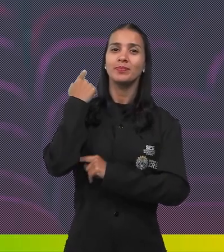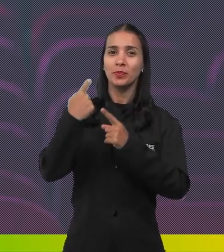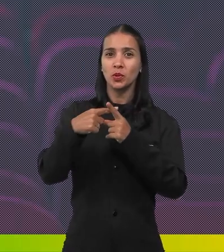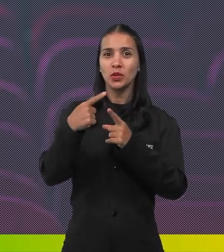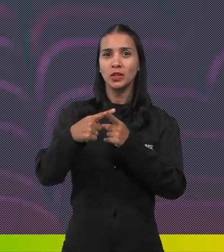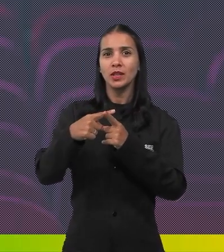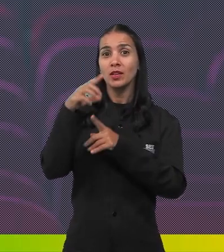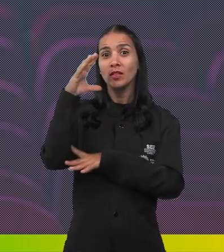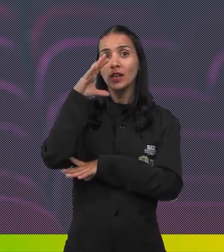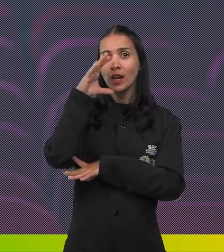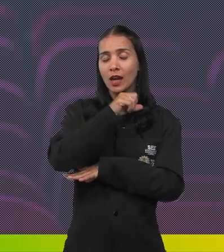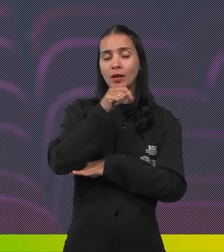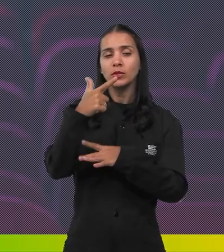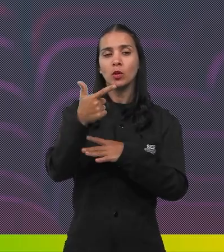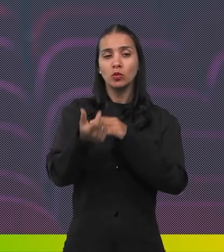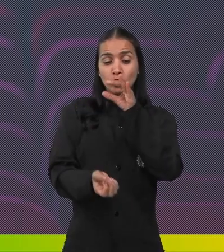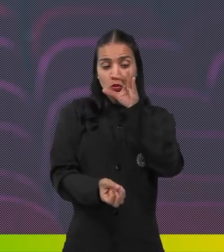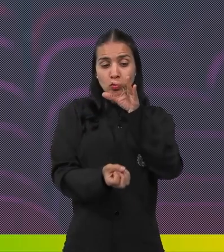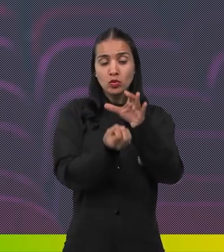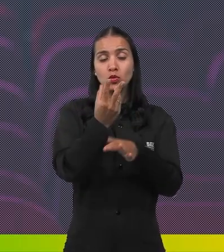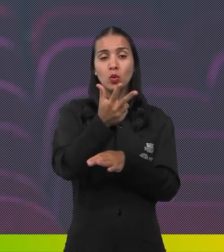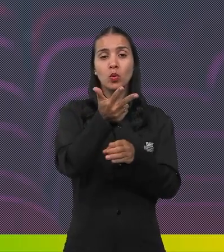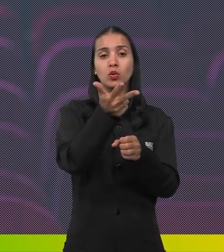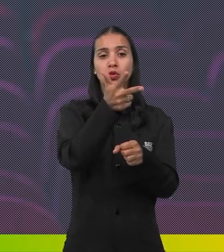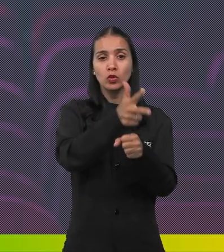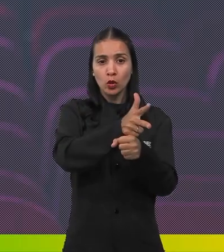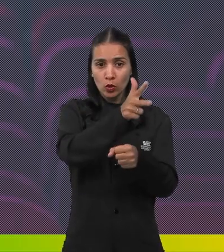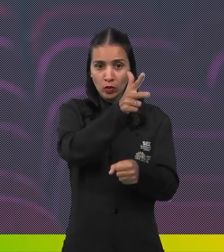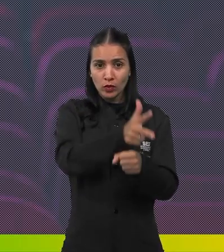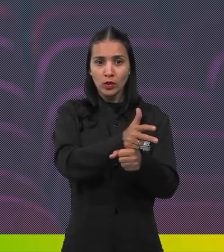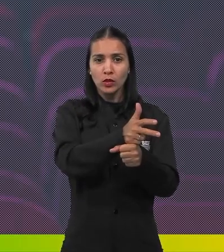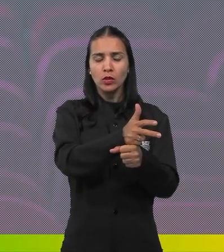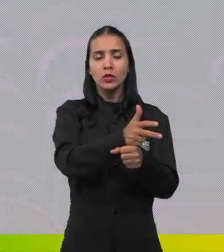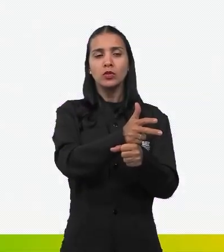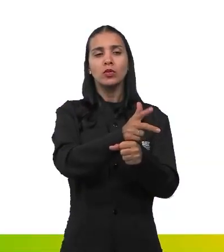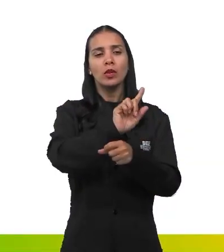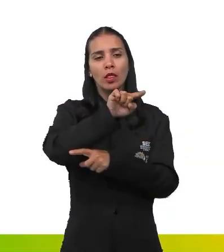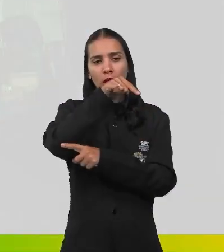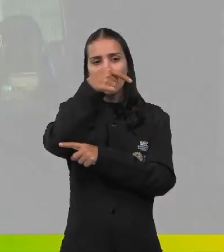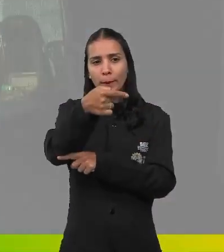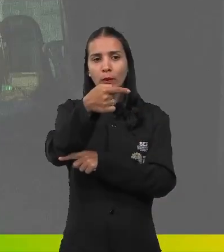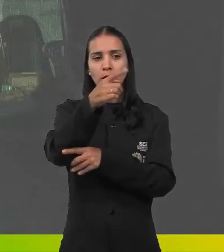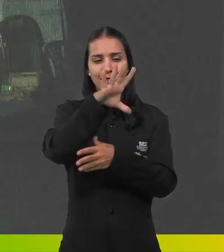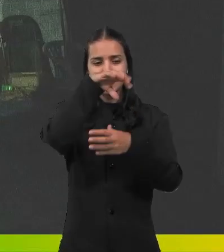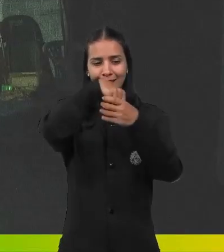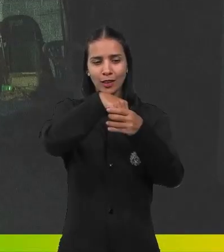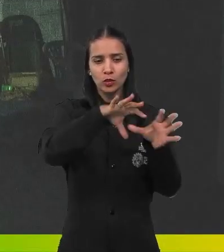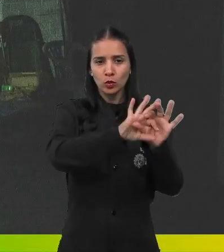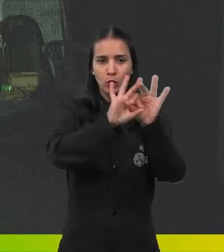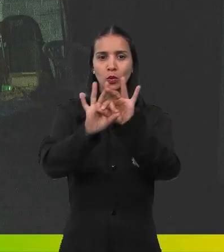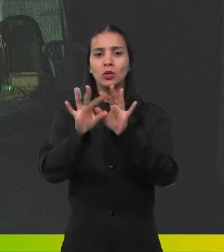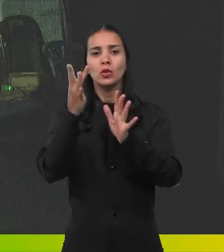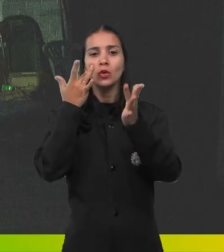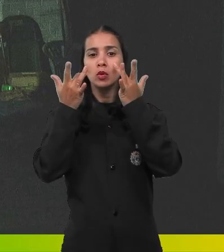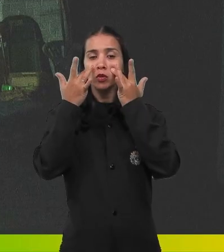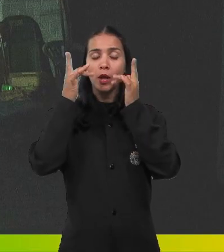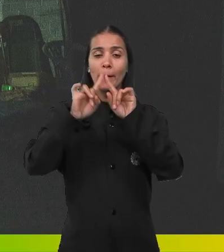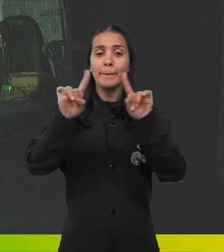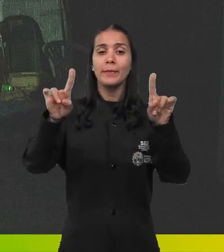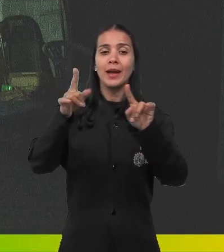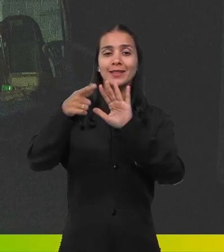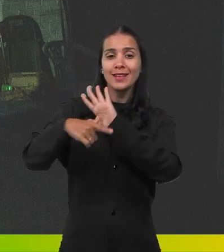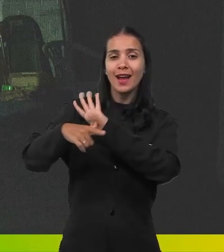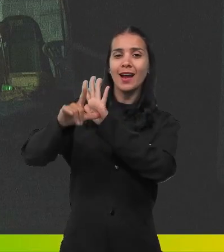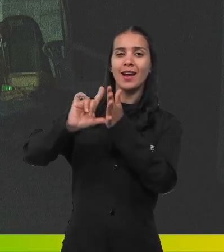primeiras experiências de vídeos de internet e do teatro. Mas até então, o que era virtual nesse